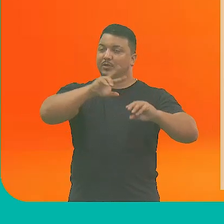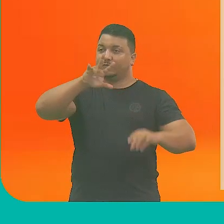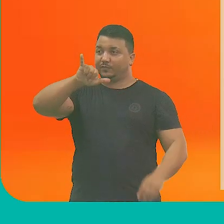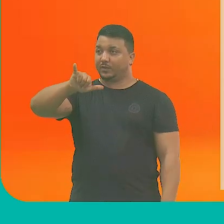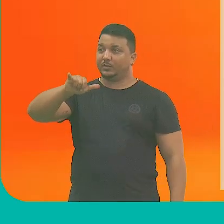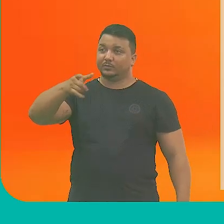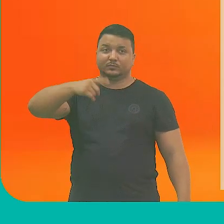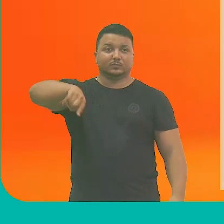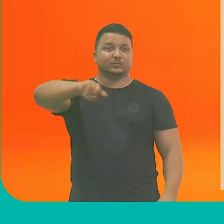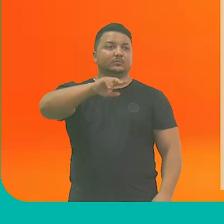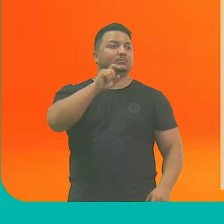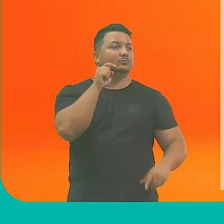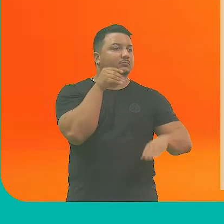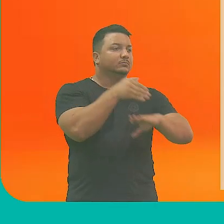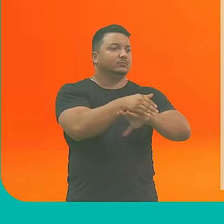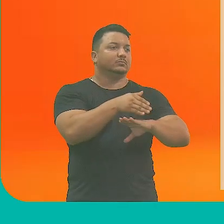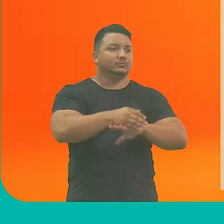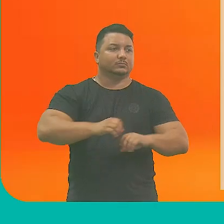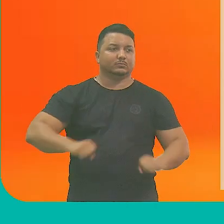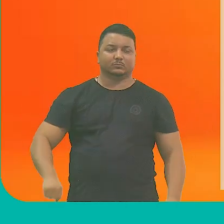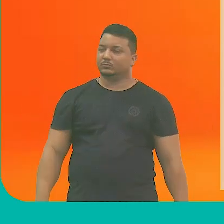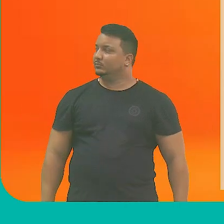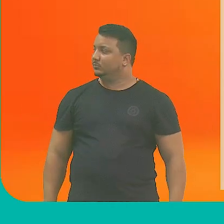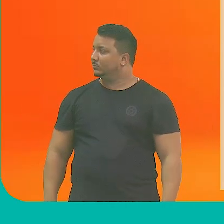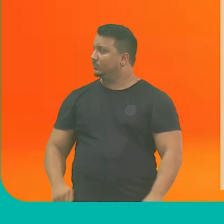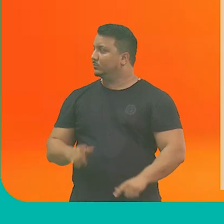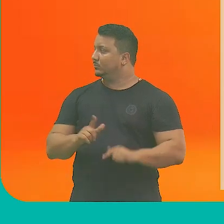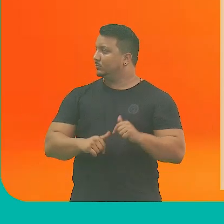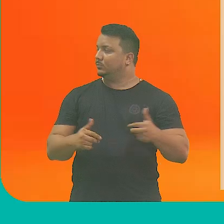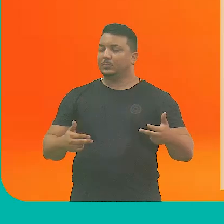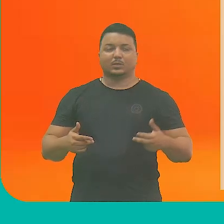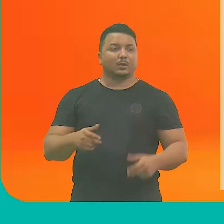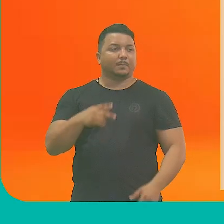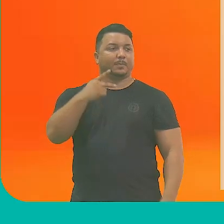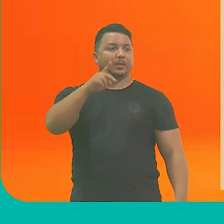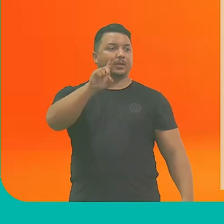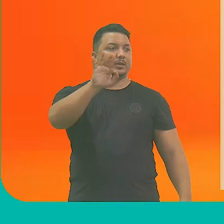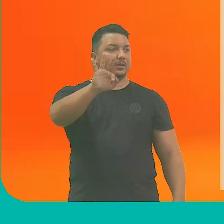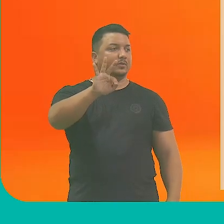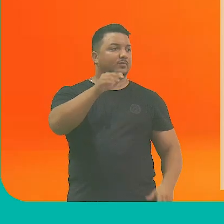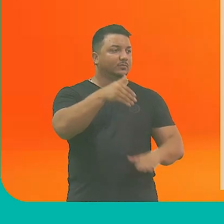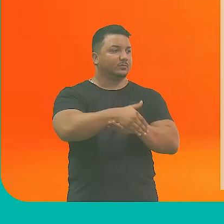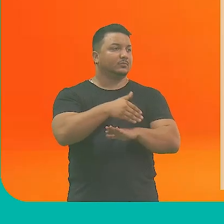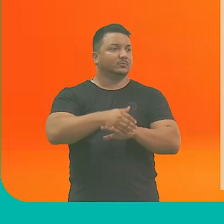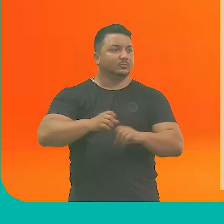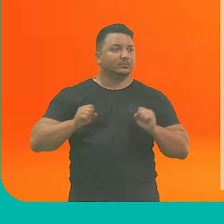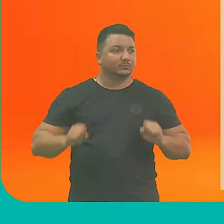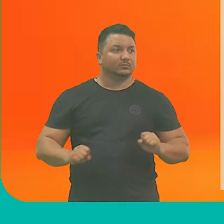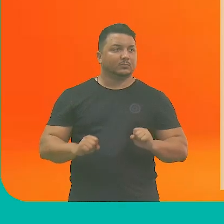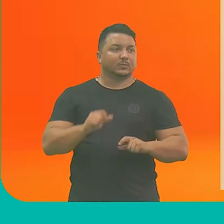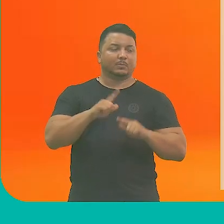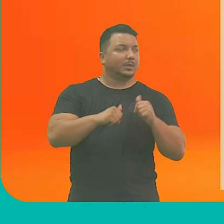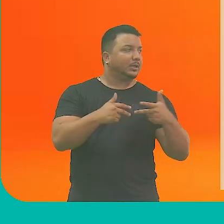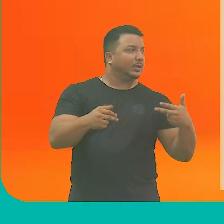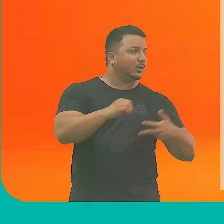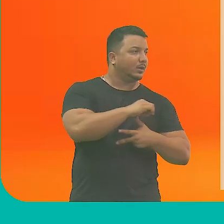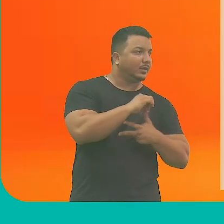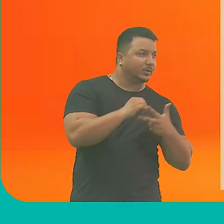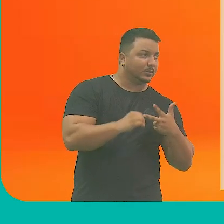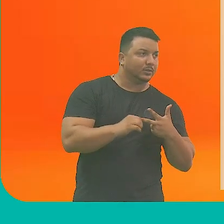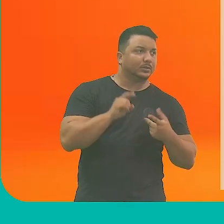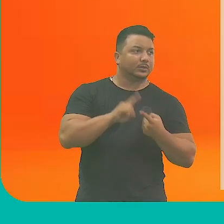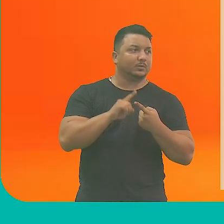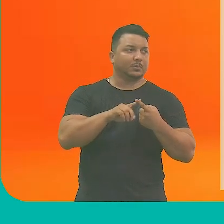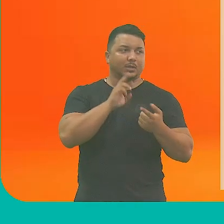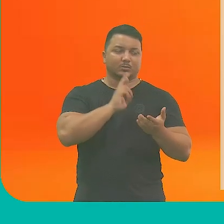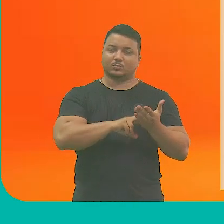vão clicar e vão poder baixar um materialzinho PDF, certo? Tanto com o material do Enem, como com as